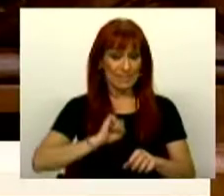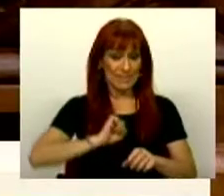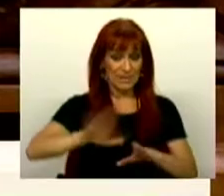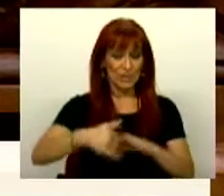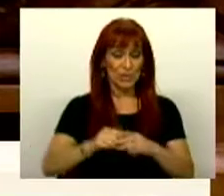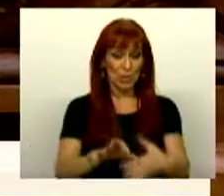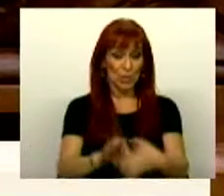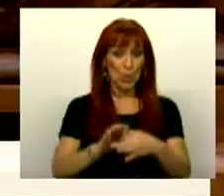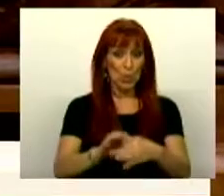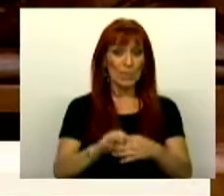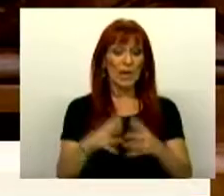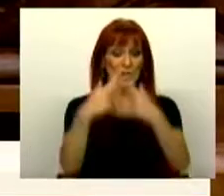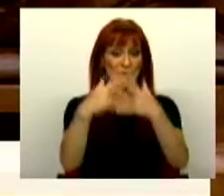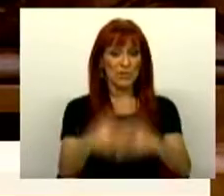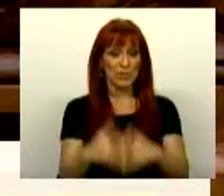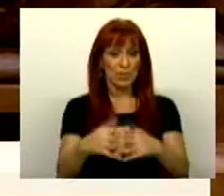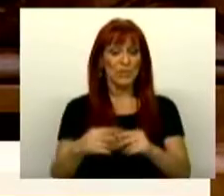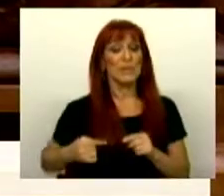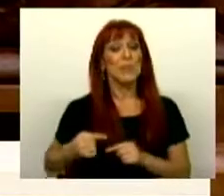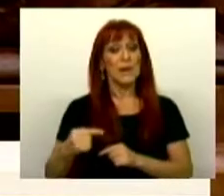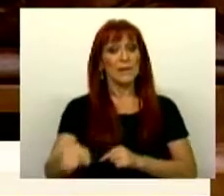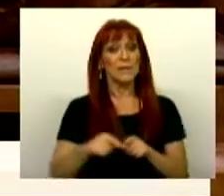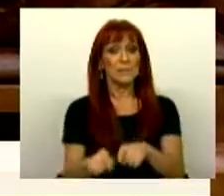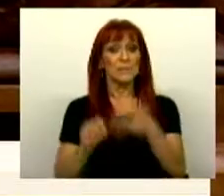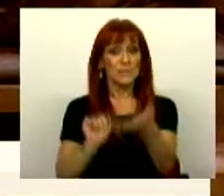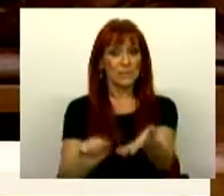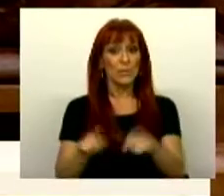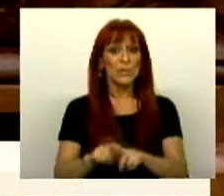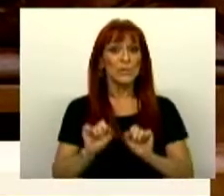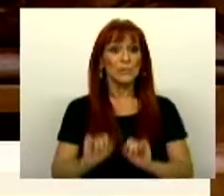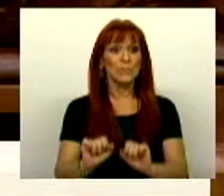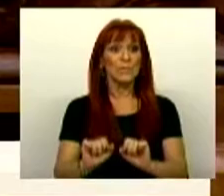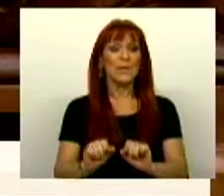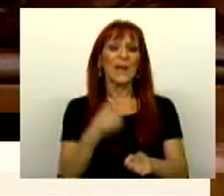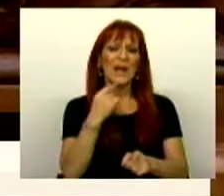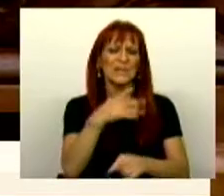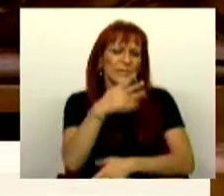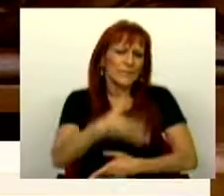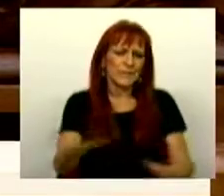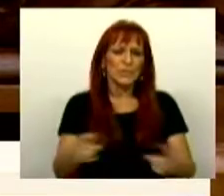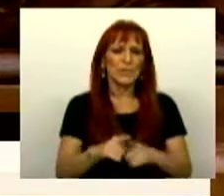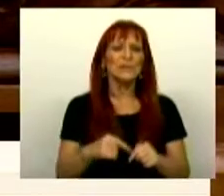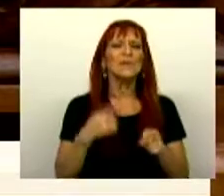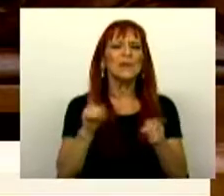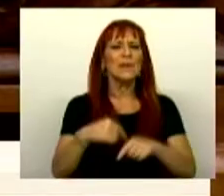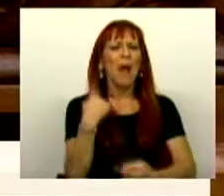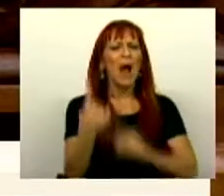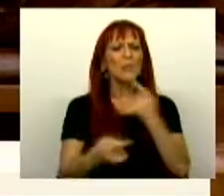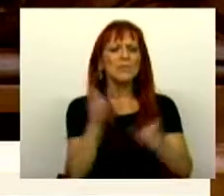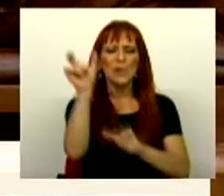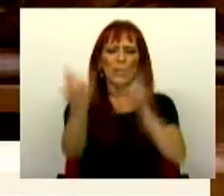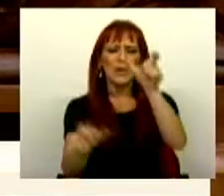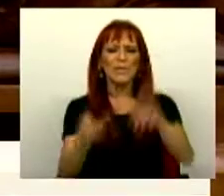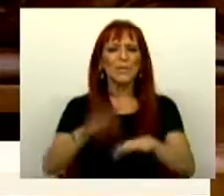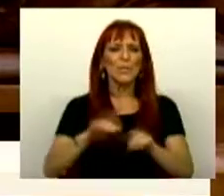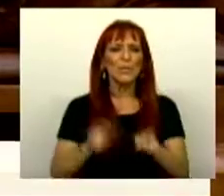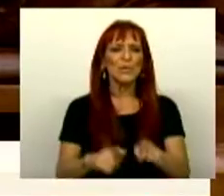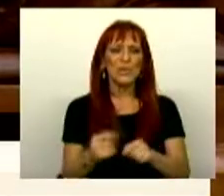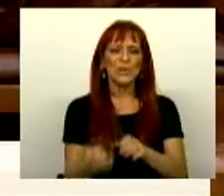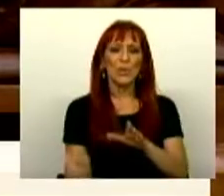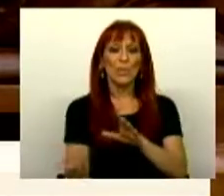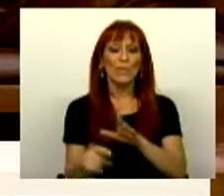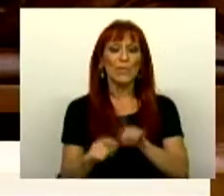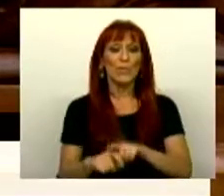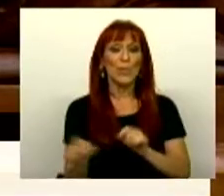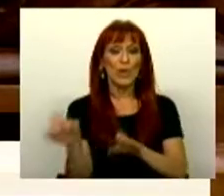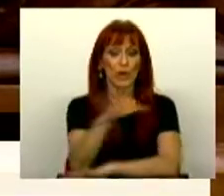na Cooperação Estruturada Permanente, na PESCO, na sigla em inglês, e dirigir-vos também algumas palavras sobre o Fundo Europeu de Defesa.